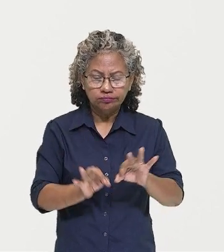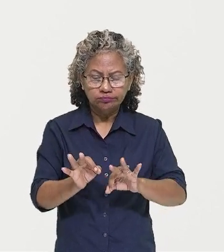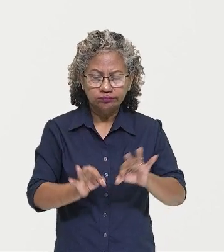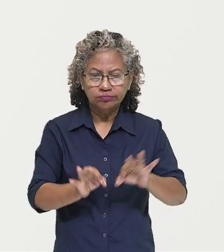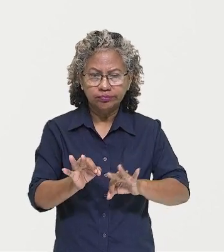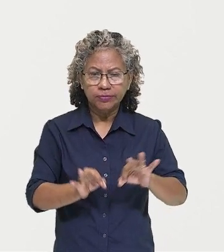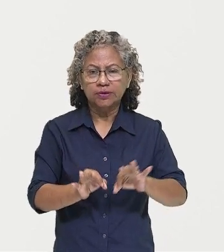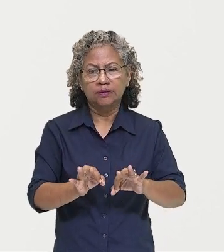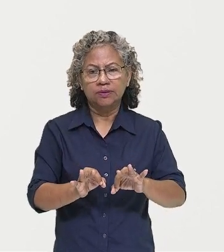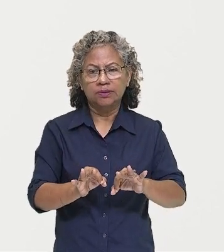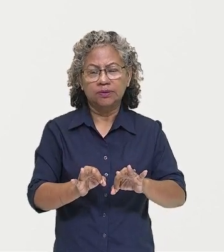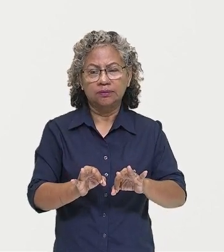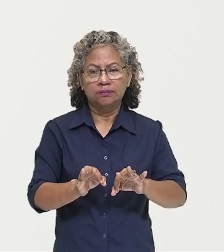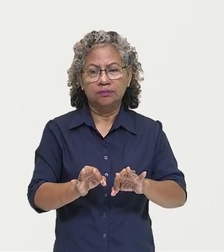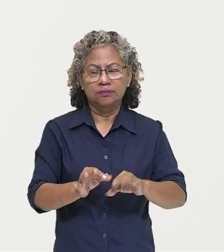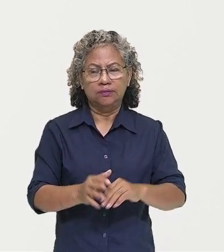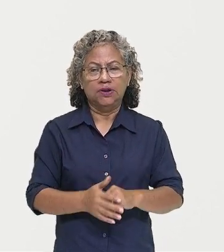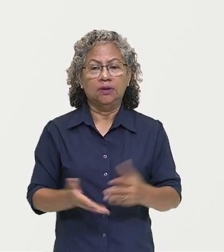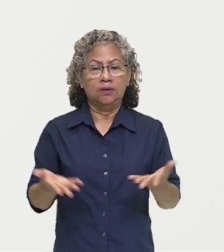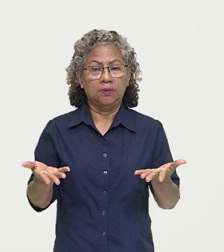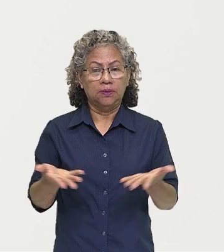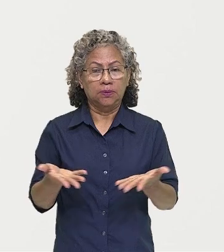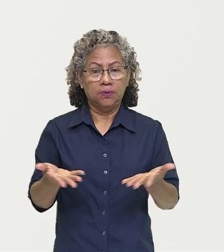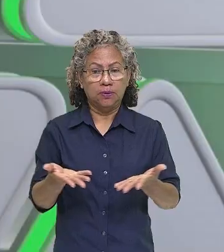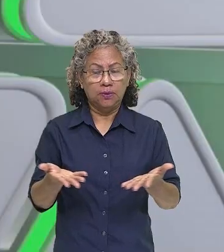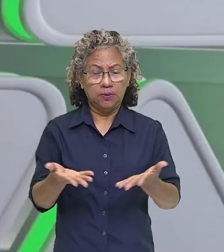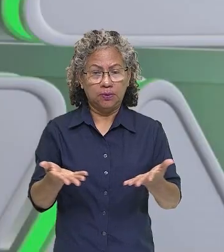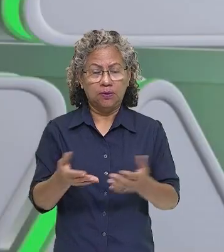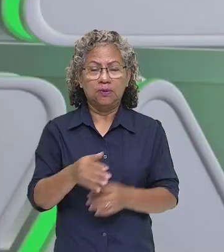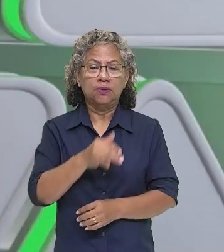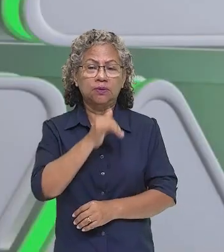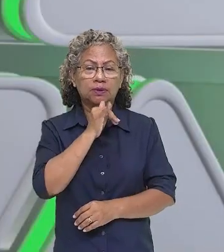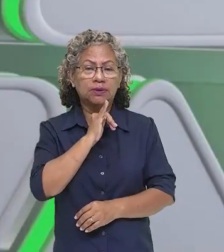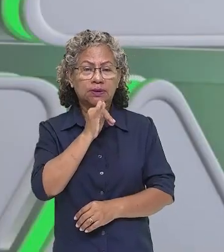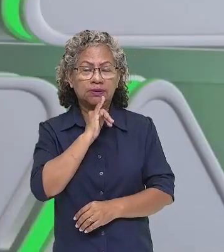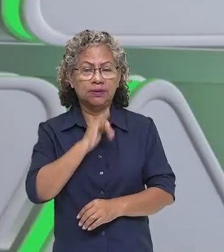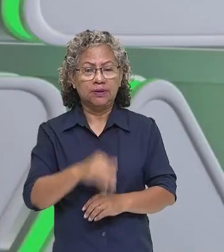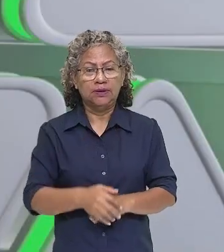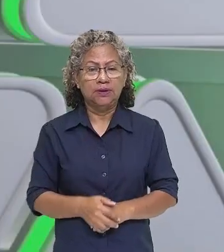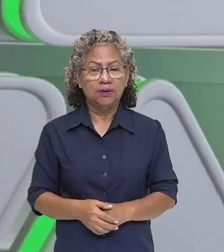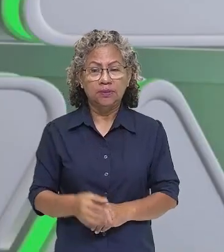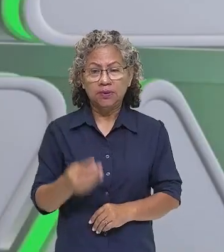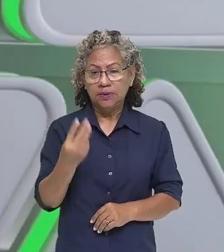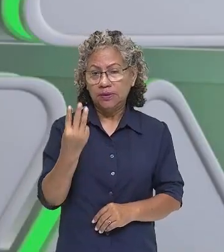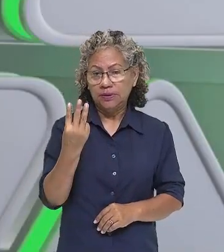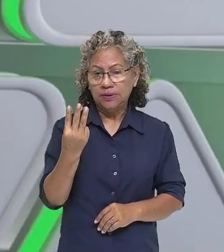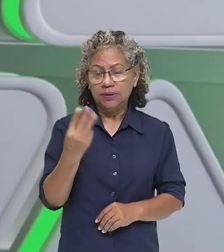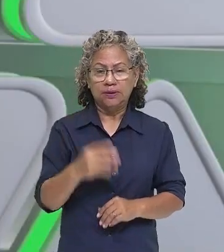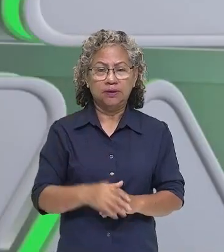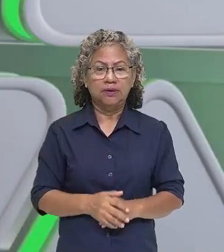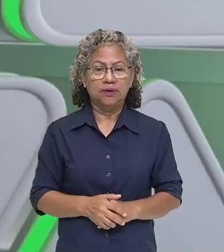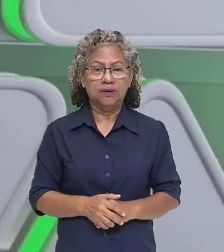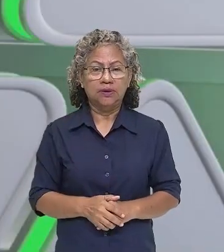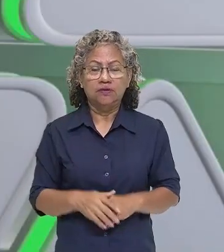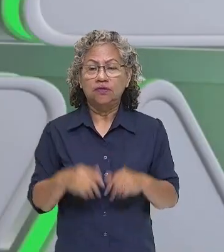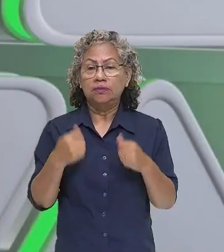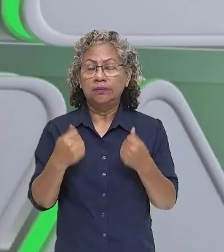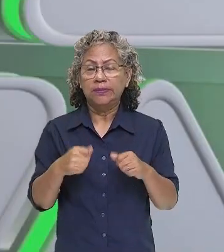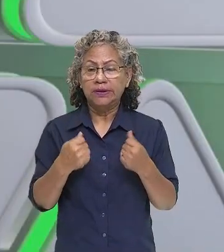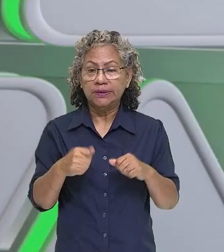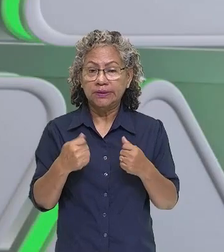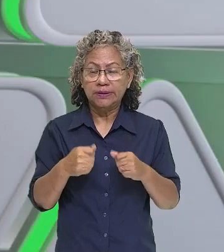direta, pessoal? Agora, já no exemplo 3, quando eu necessito de mais